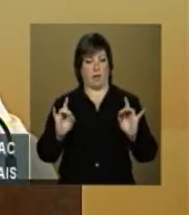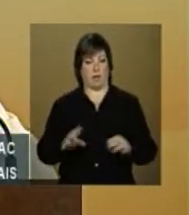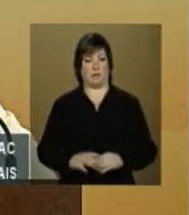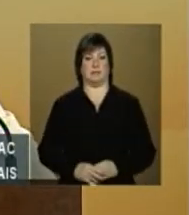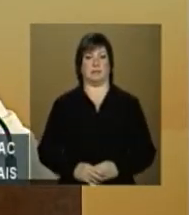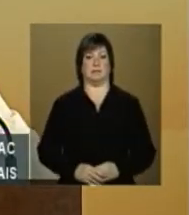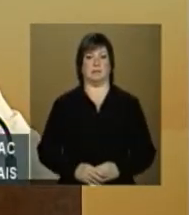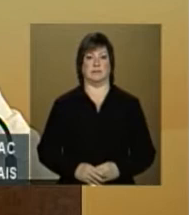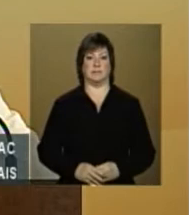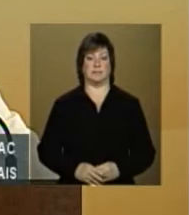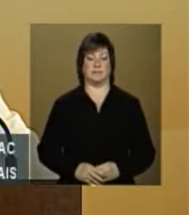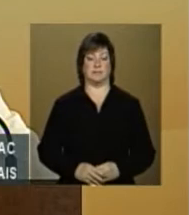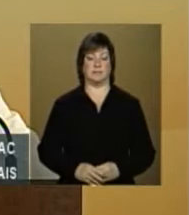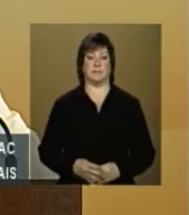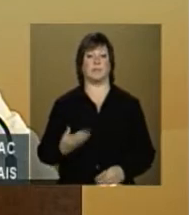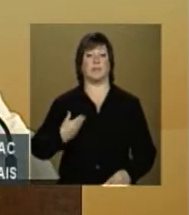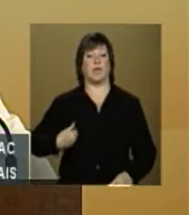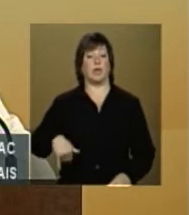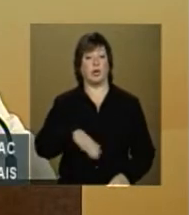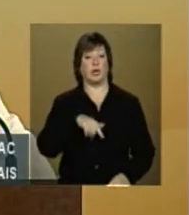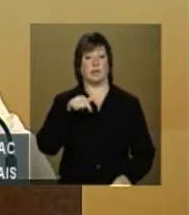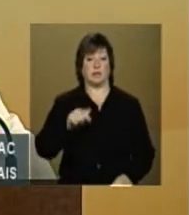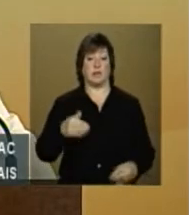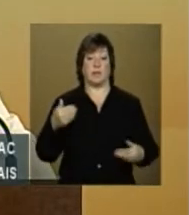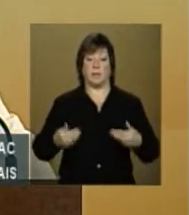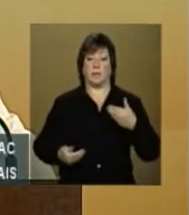Nós, nesse processo,